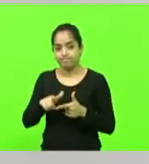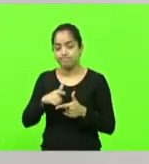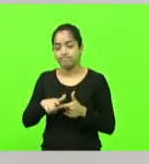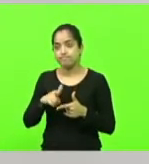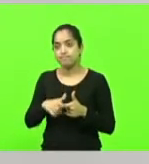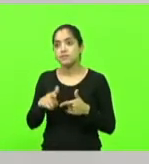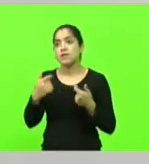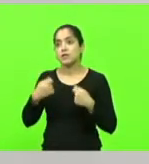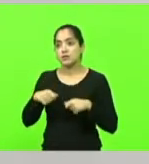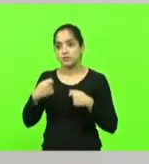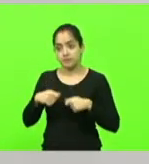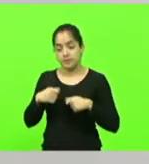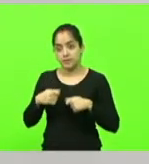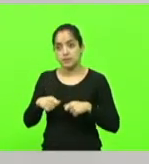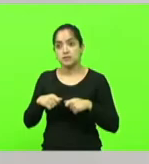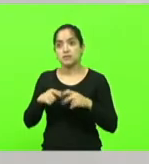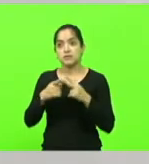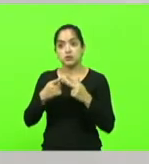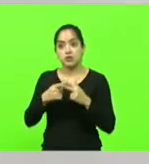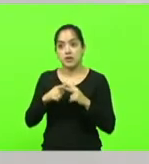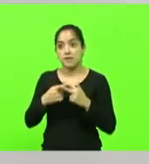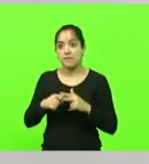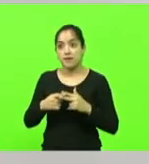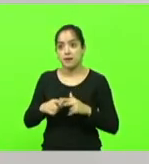merece efetivamente reparos urgentes.